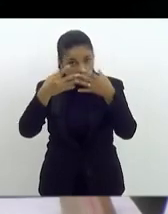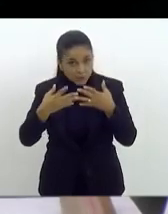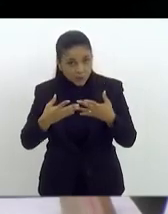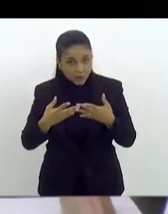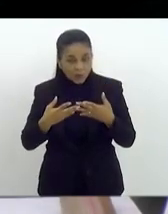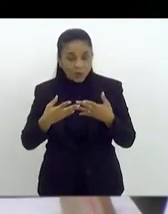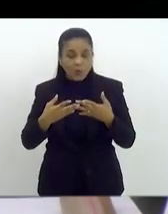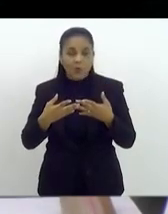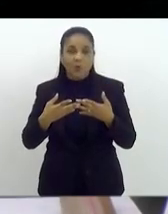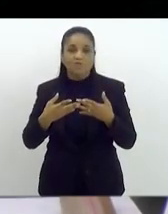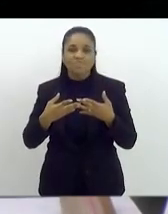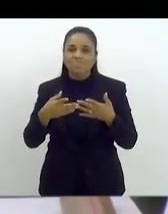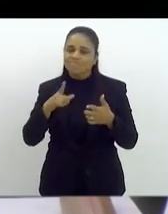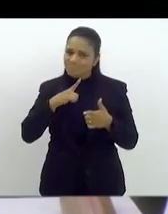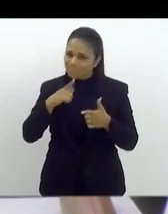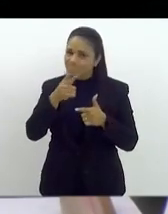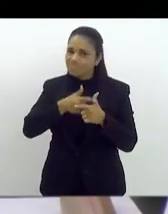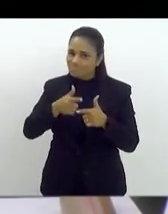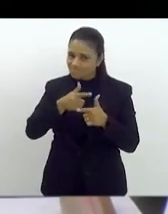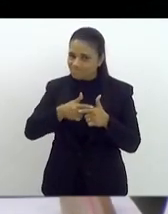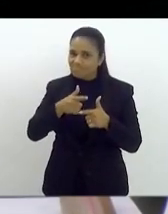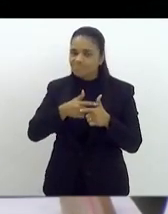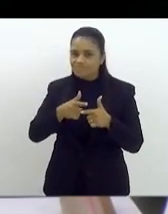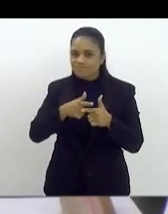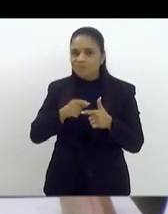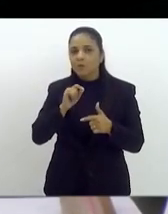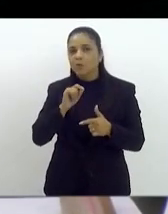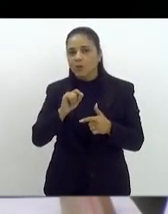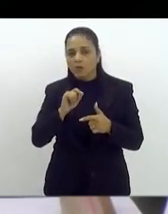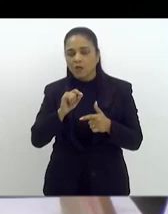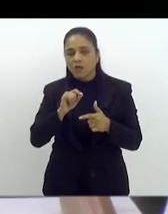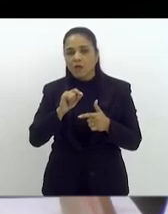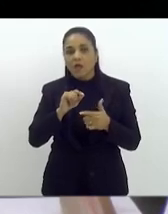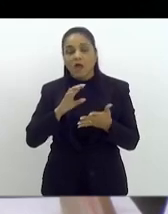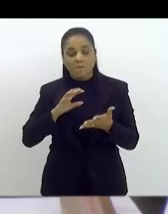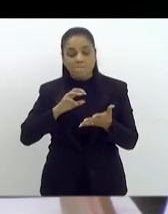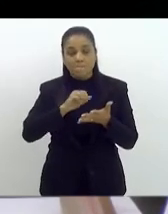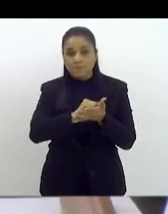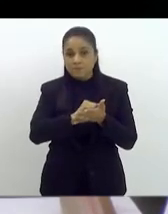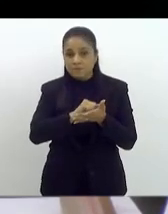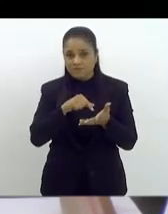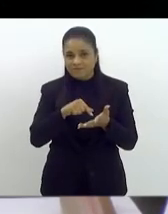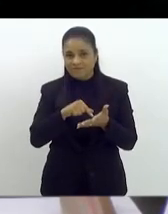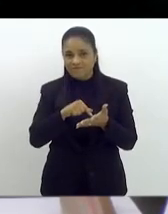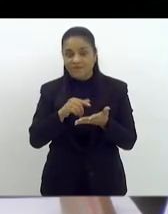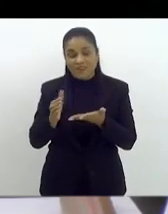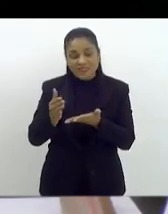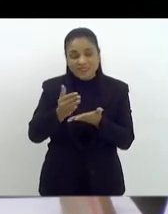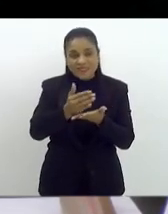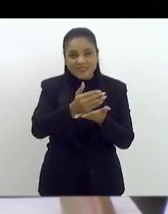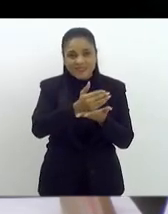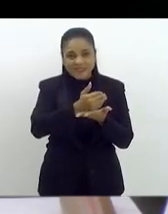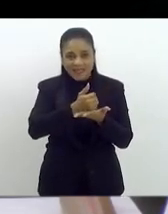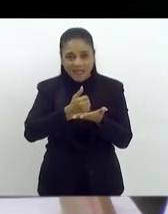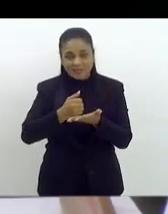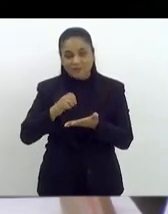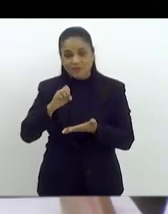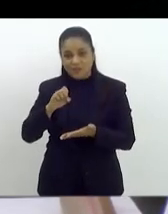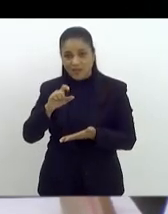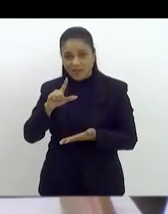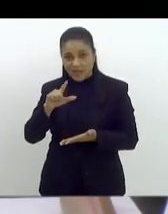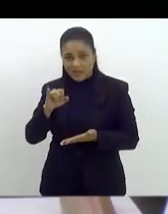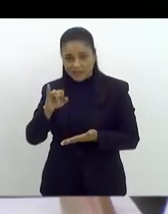problema e um gapzinho que seria no caso a sub notificação provavelmente dos dados que a doutora Elisângela vai